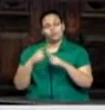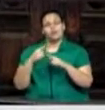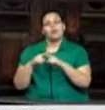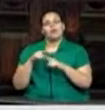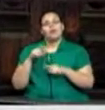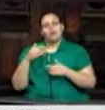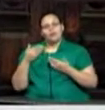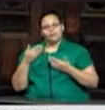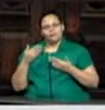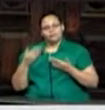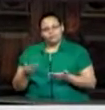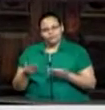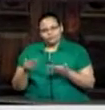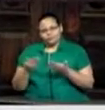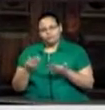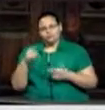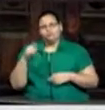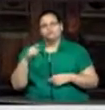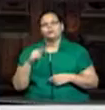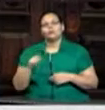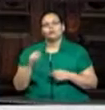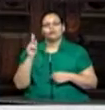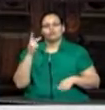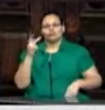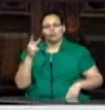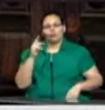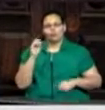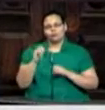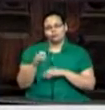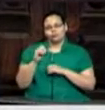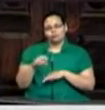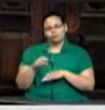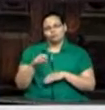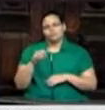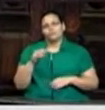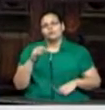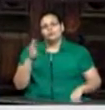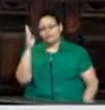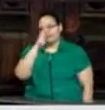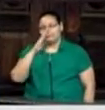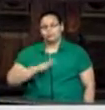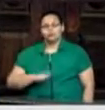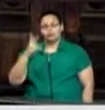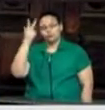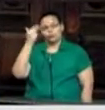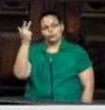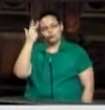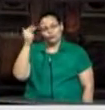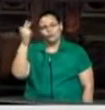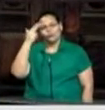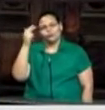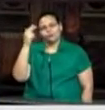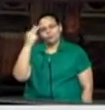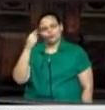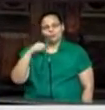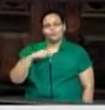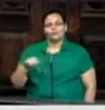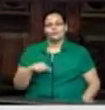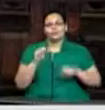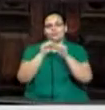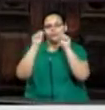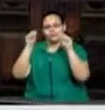rompe com uma premissa histórica da educação brasileira, muito comum no nosso